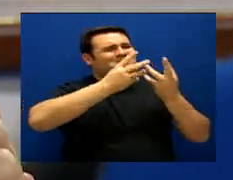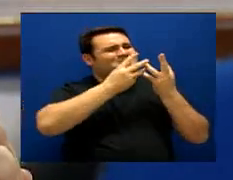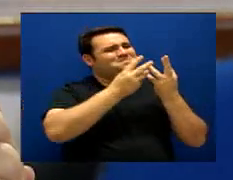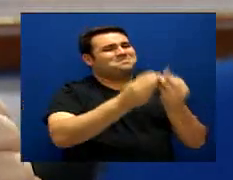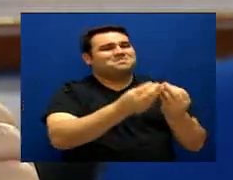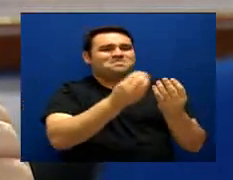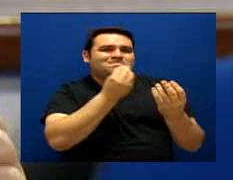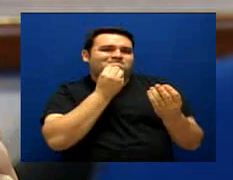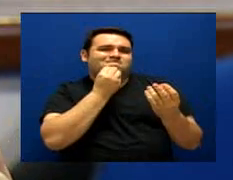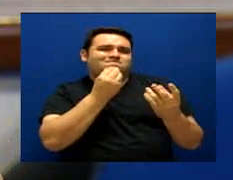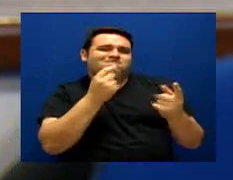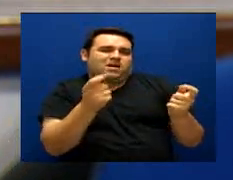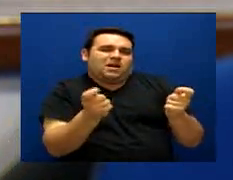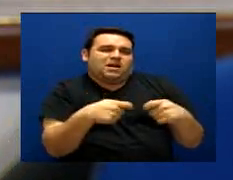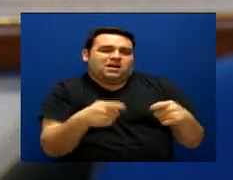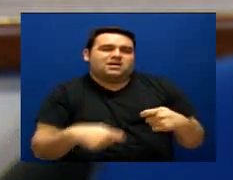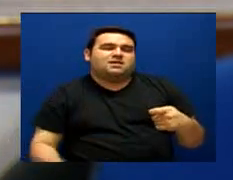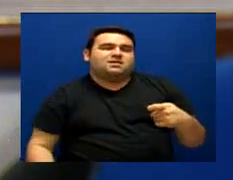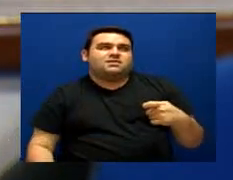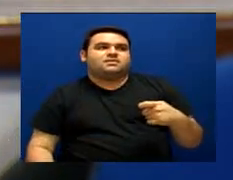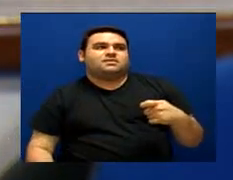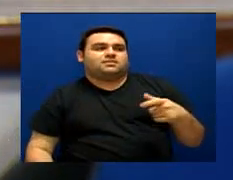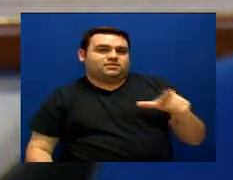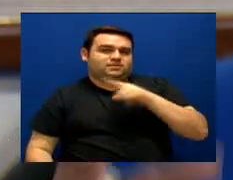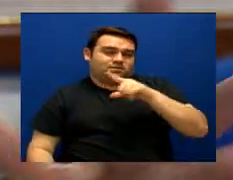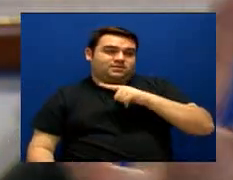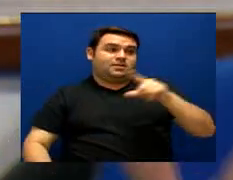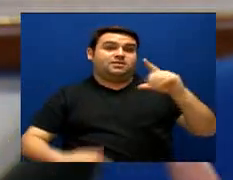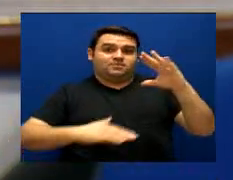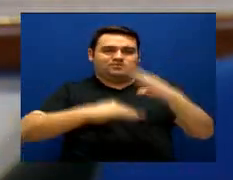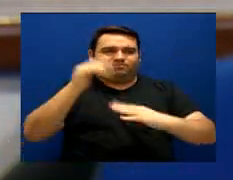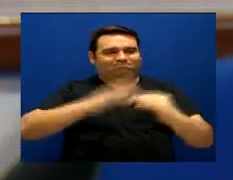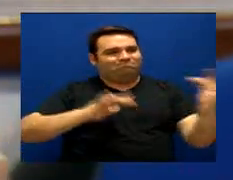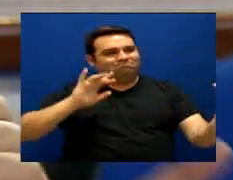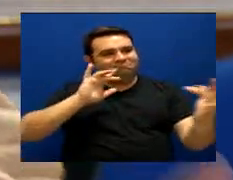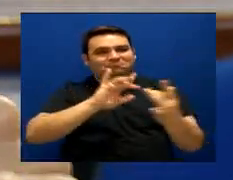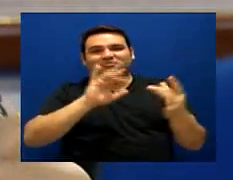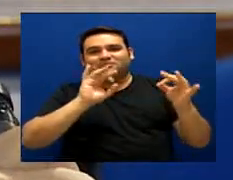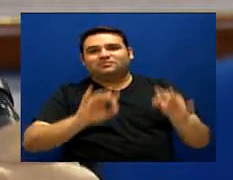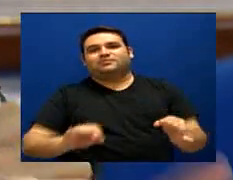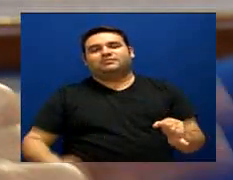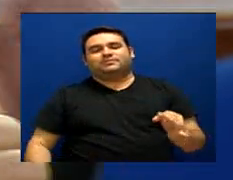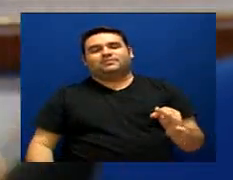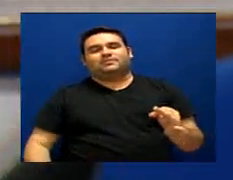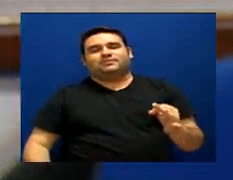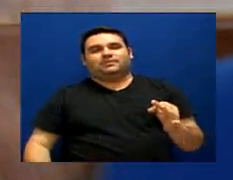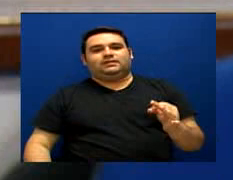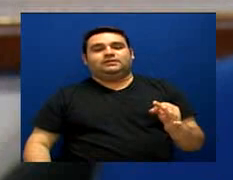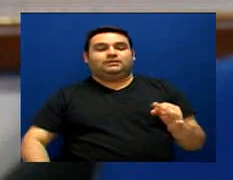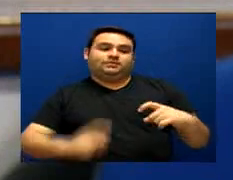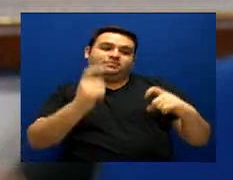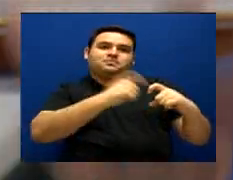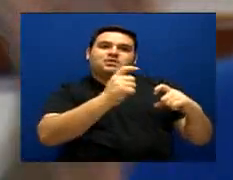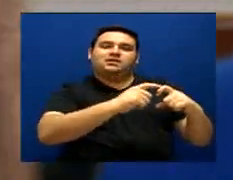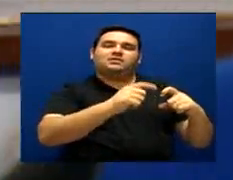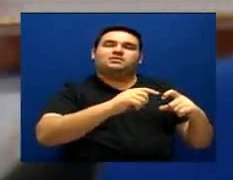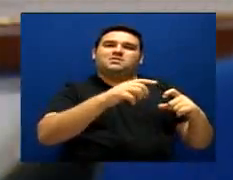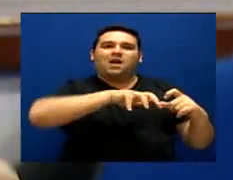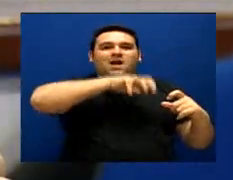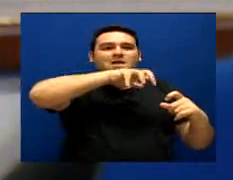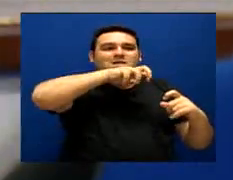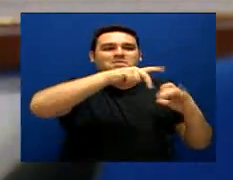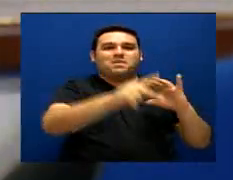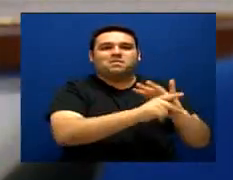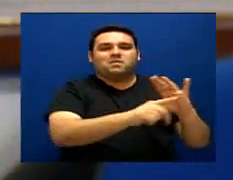a possibilidade de fazer uma grande articulação com veterinários que